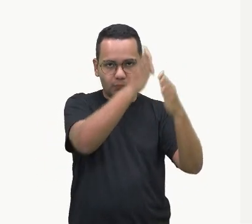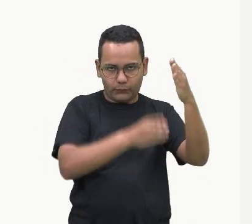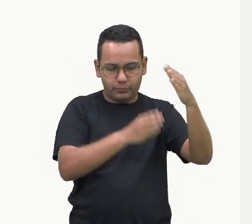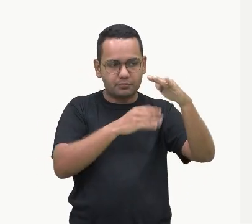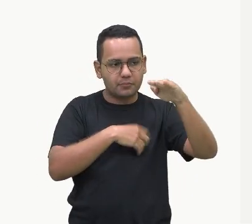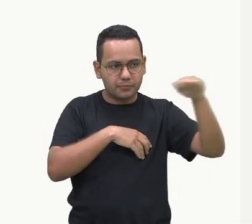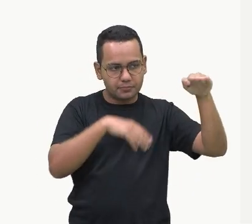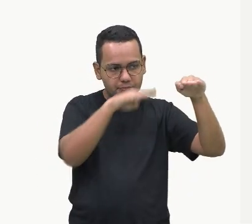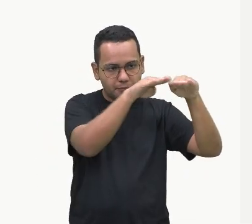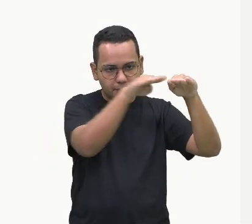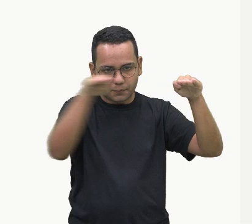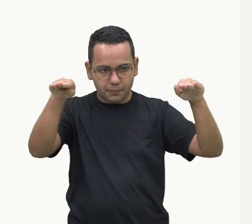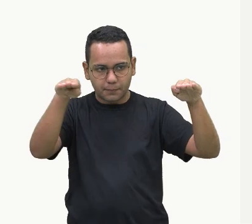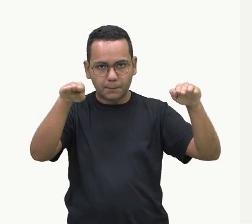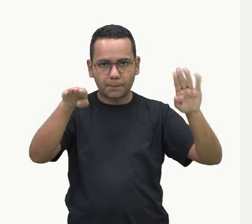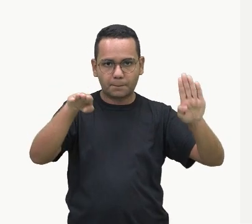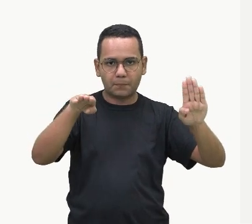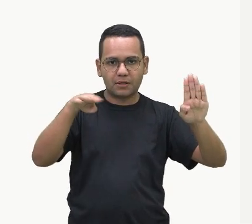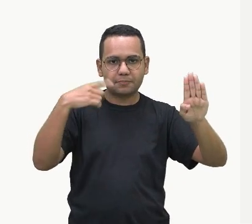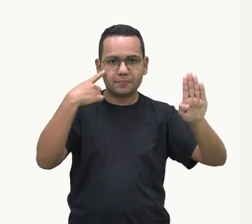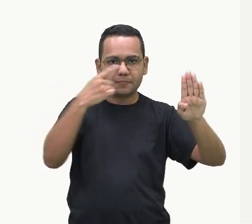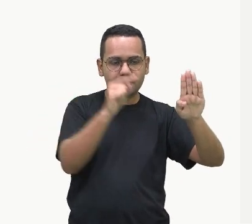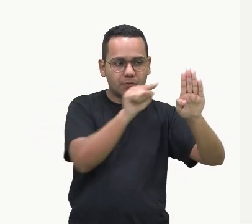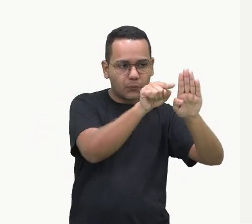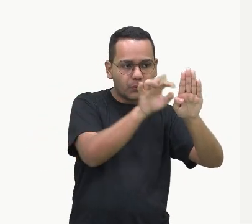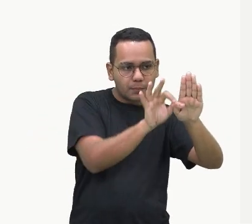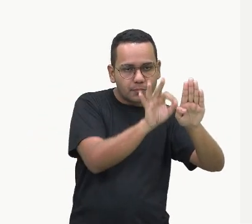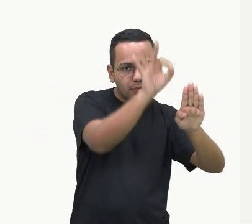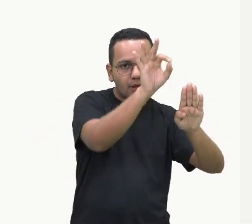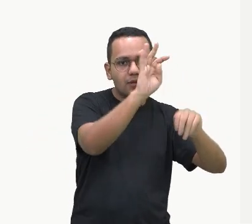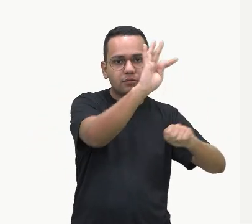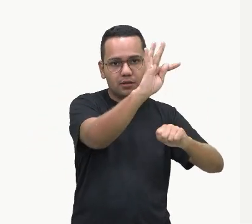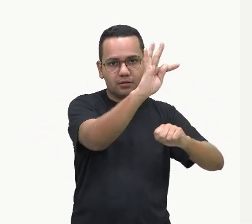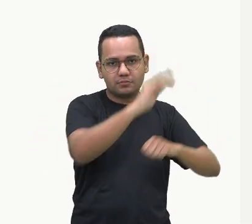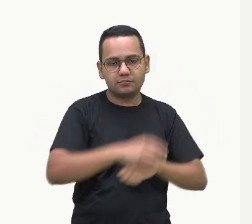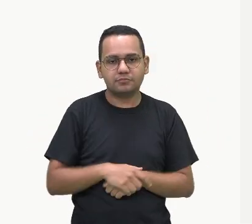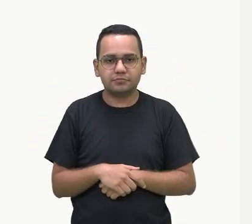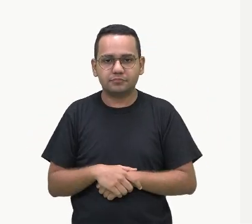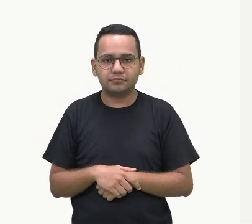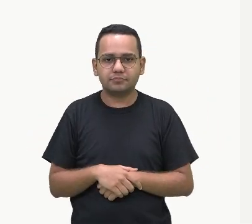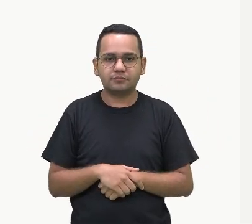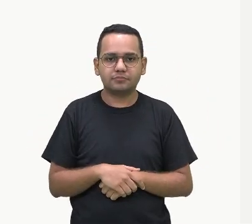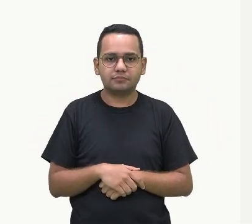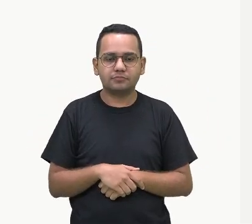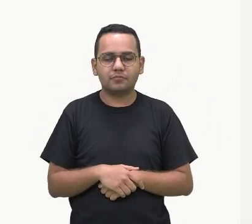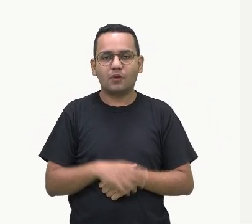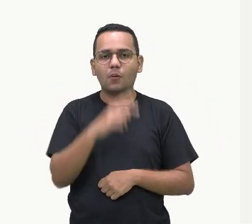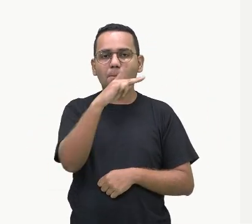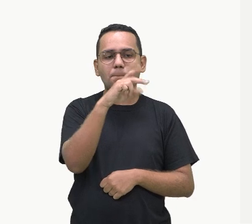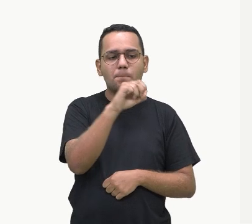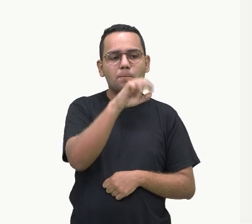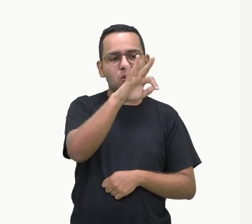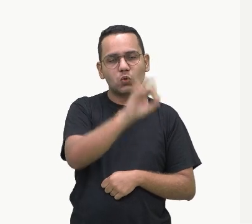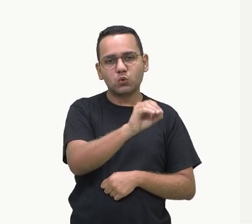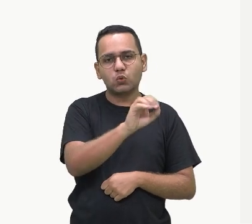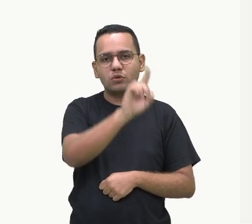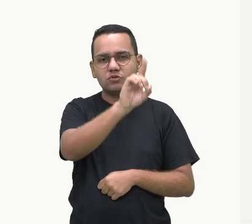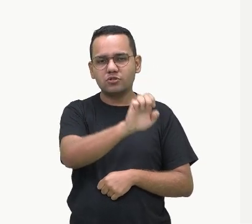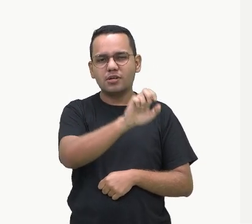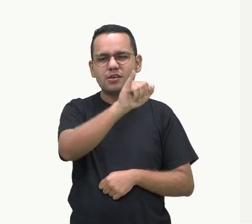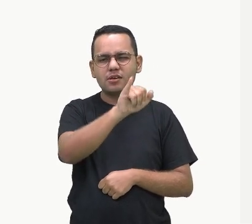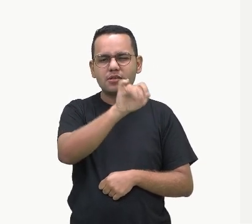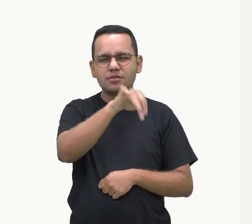com a nossa reta T, a gente também está marcando aí o ponto de interseção, que é o ponto B. E aqui onde